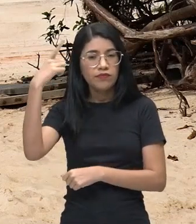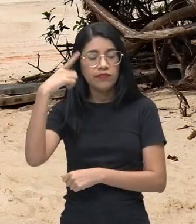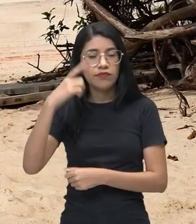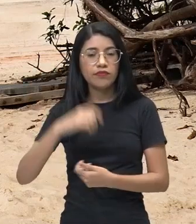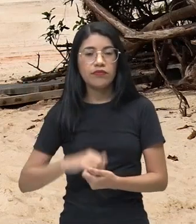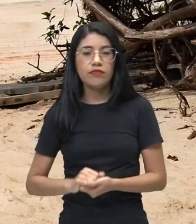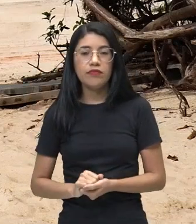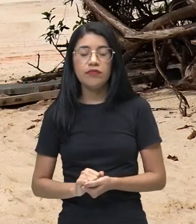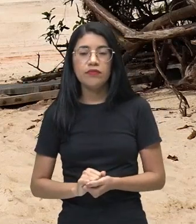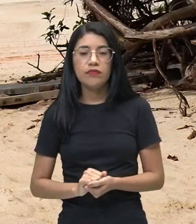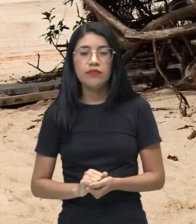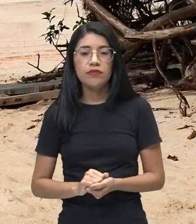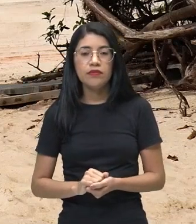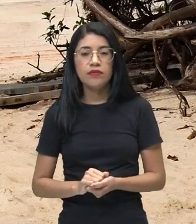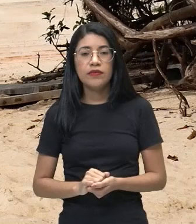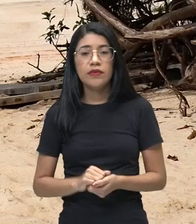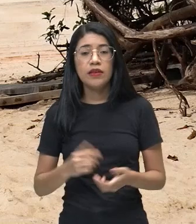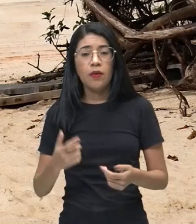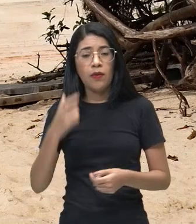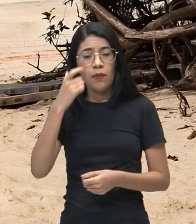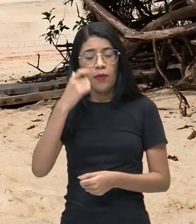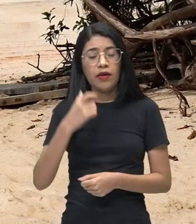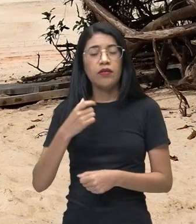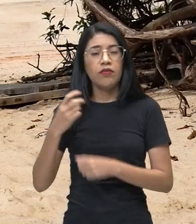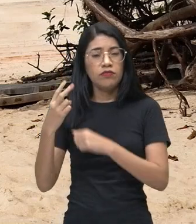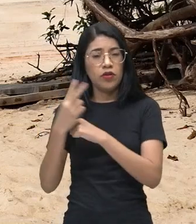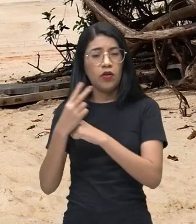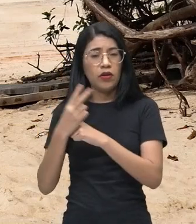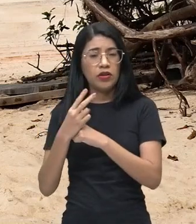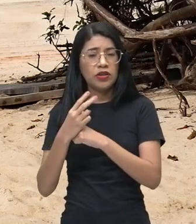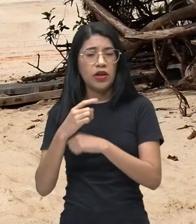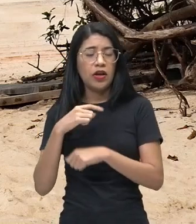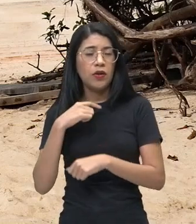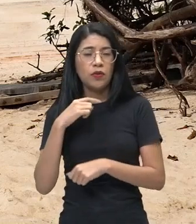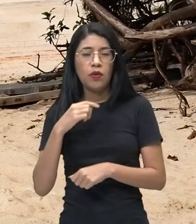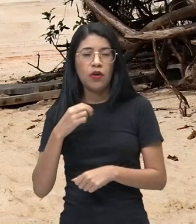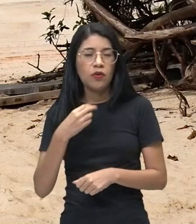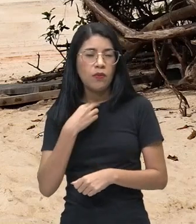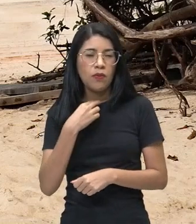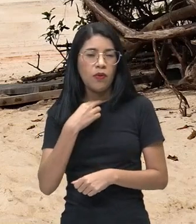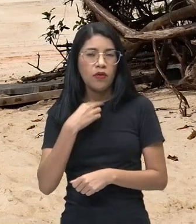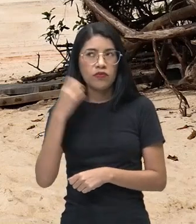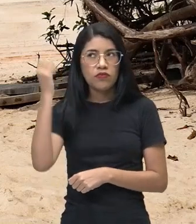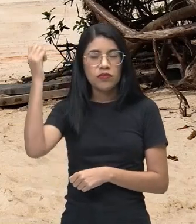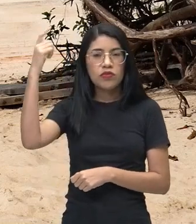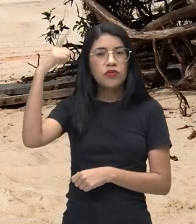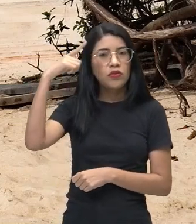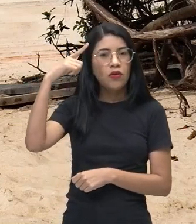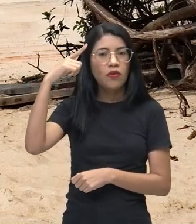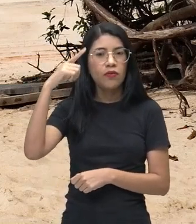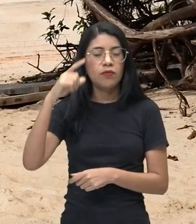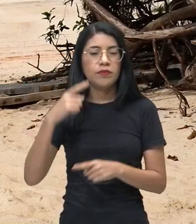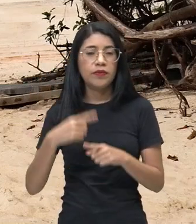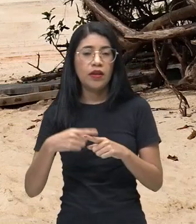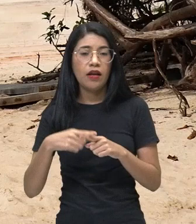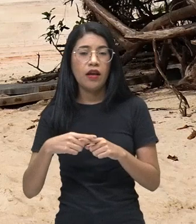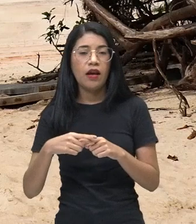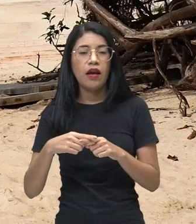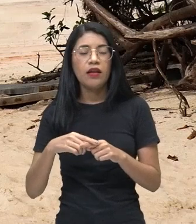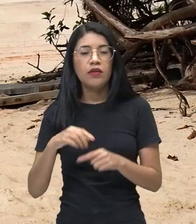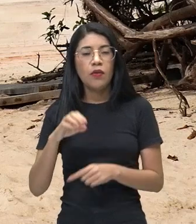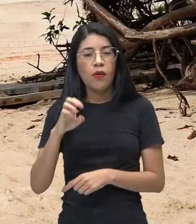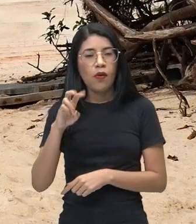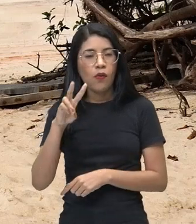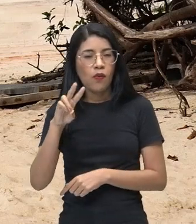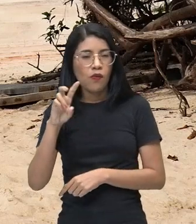protegida, porque nós não podemos pegar diretamente o sol devido a quê? As ondas eletromagnéticas